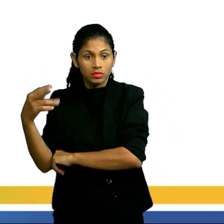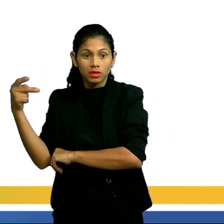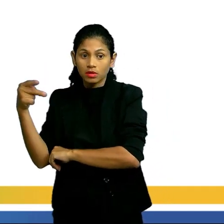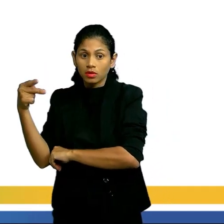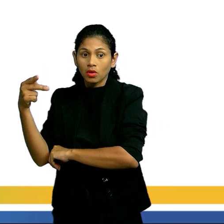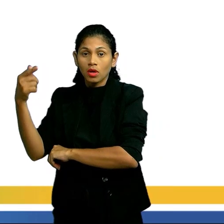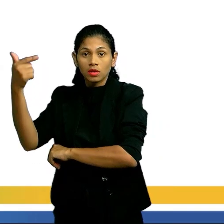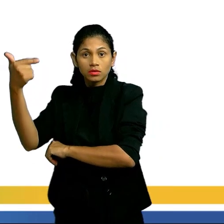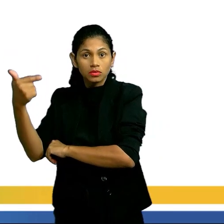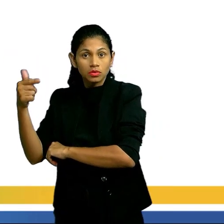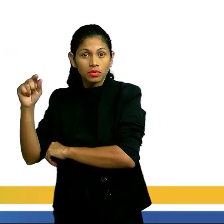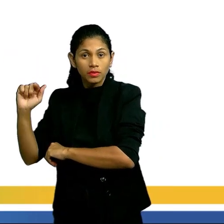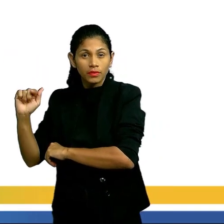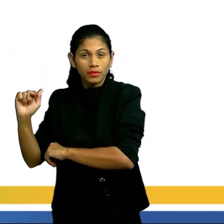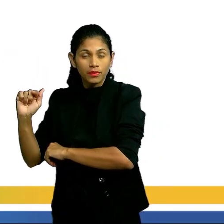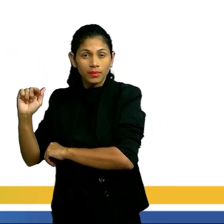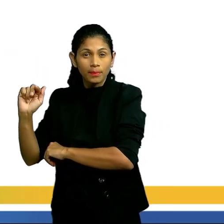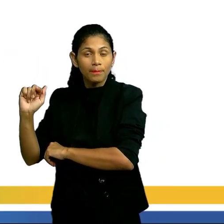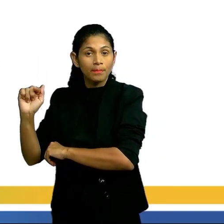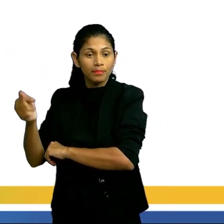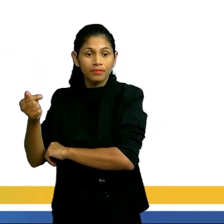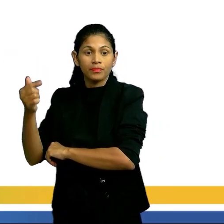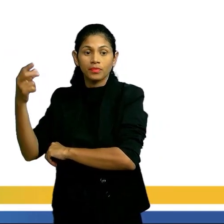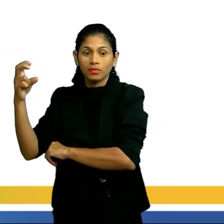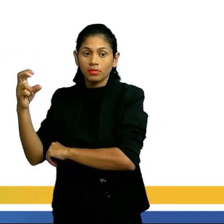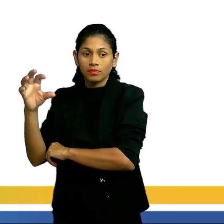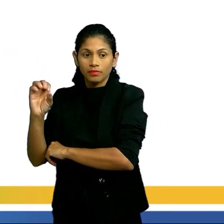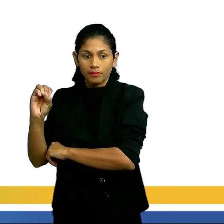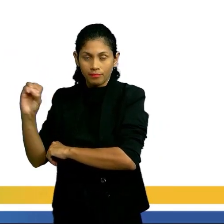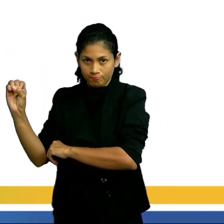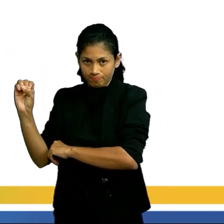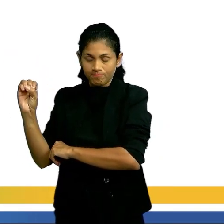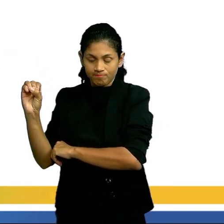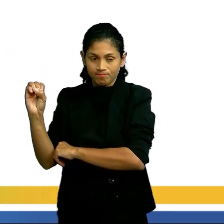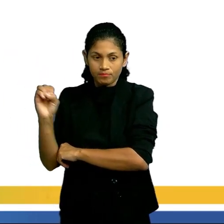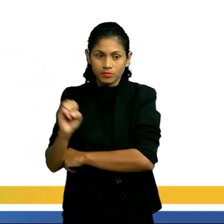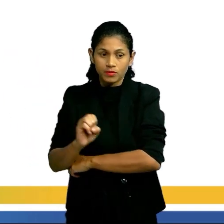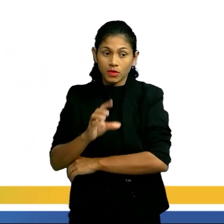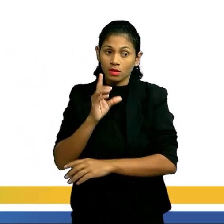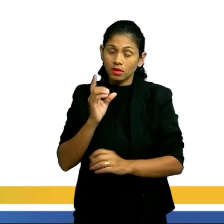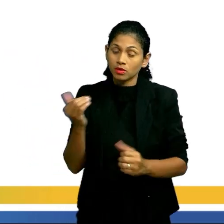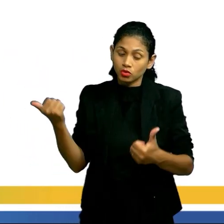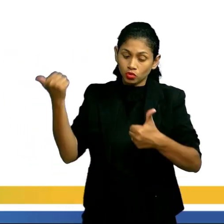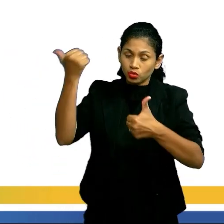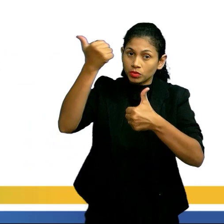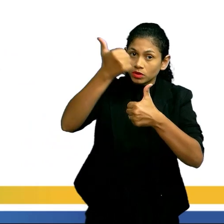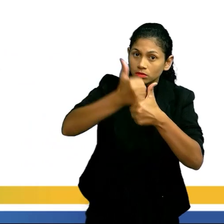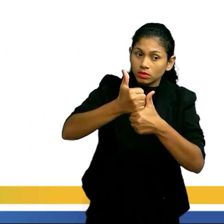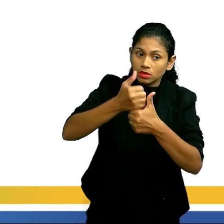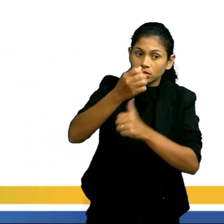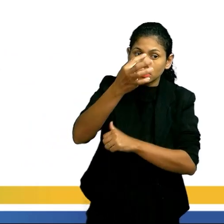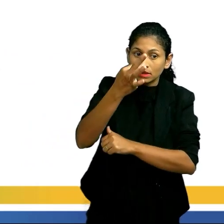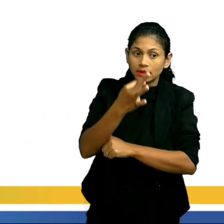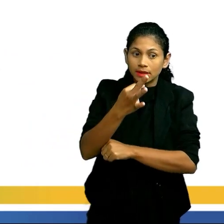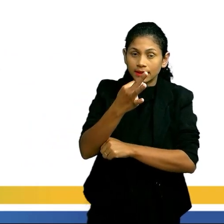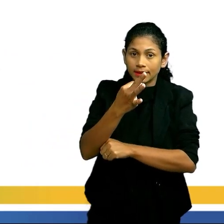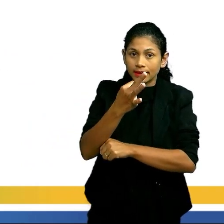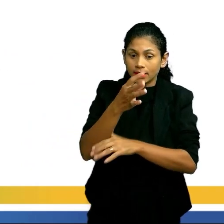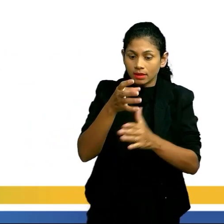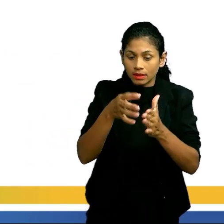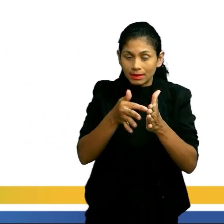basta eu substituir na fórmula do x. Substituindo t na fórmula de x, encontraremos a quantidade de peças a